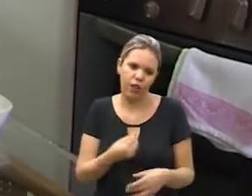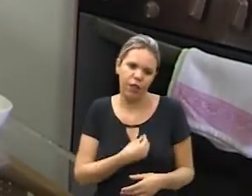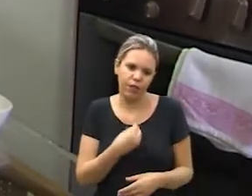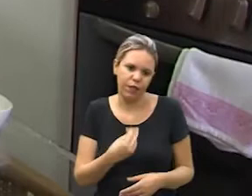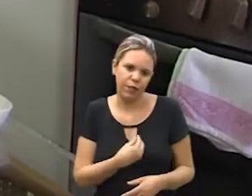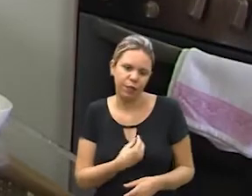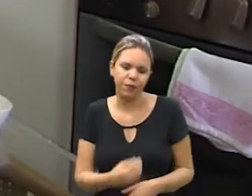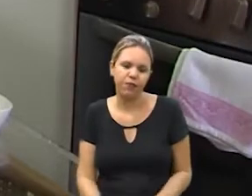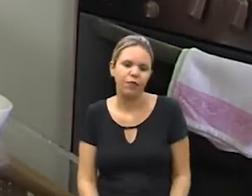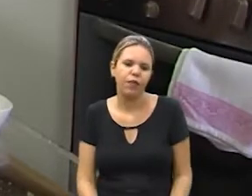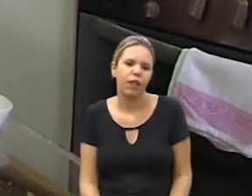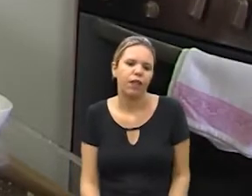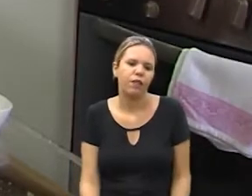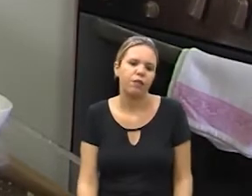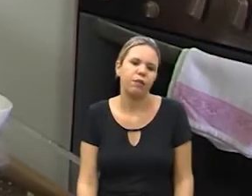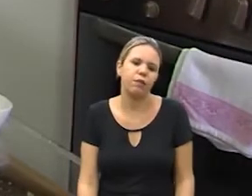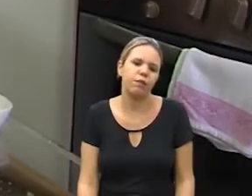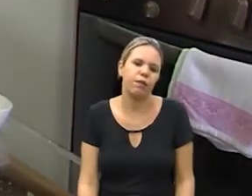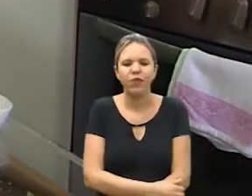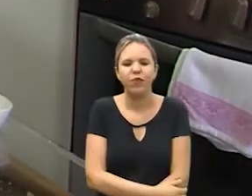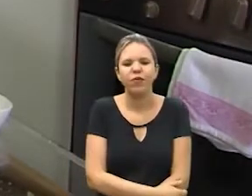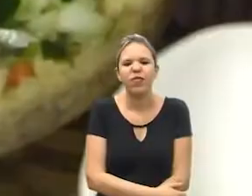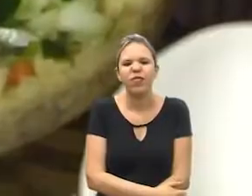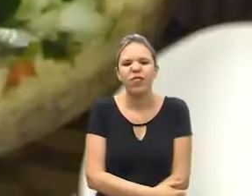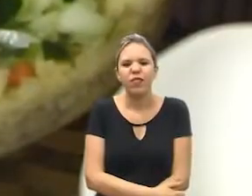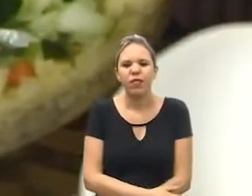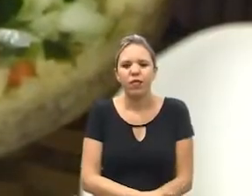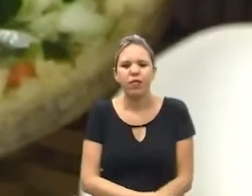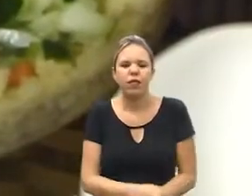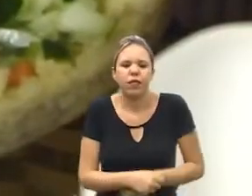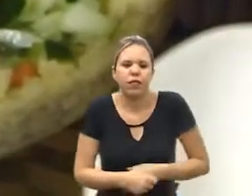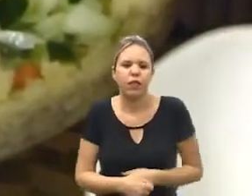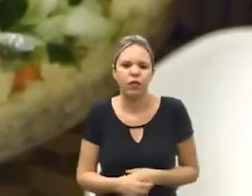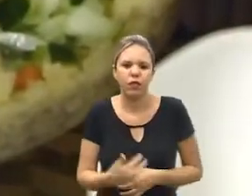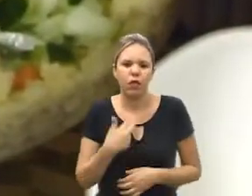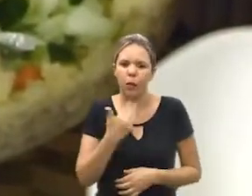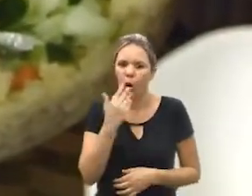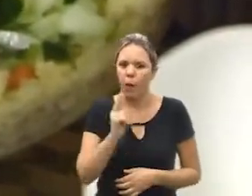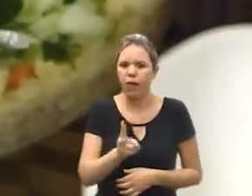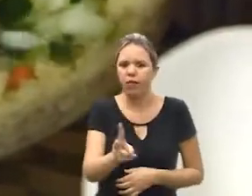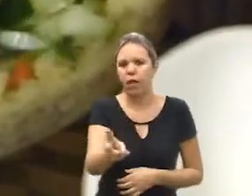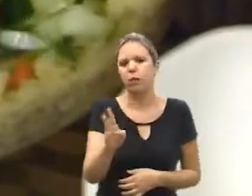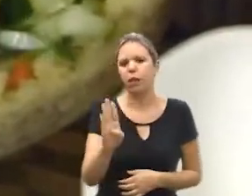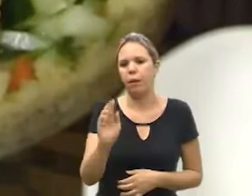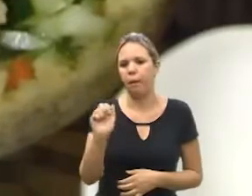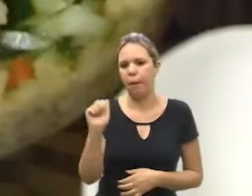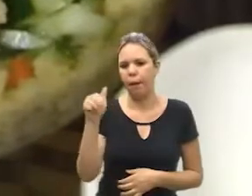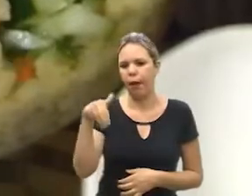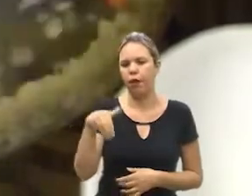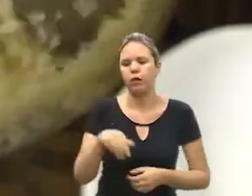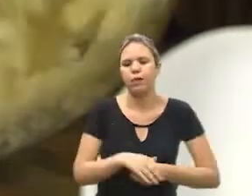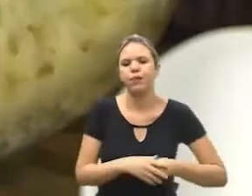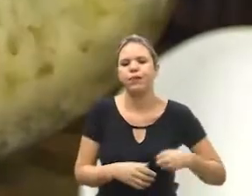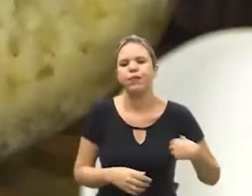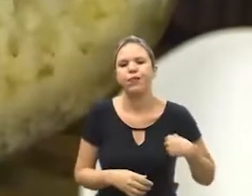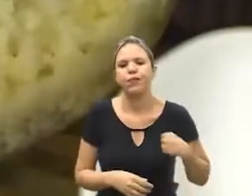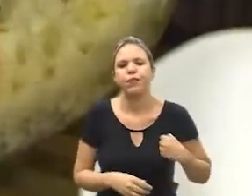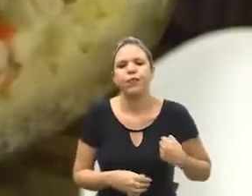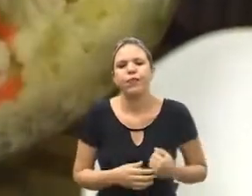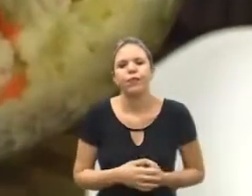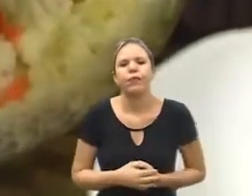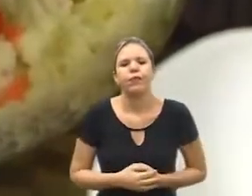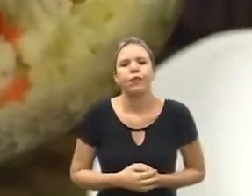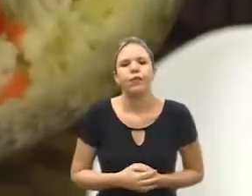bacon, entra na lista. Azeite. É. É que bacon não dá pra, né, toda hora. É, não dá pra ficar abusando. Dia.